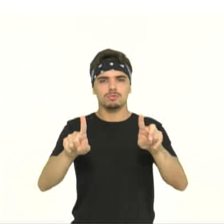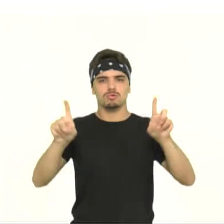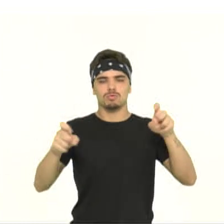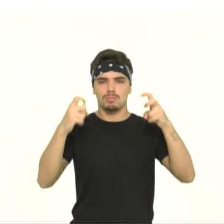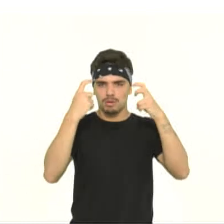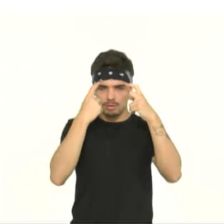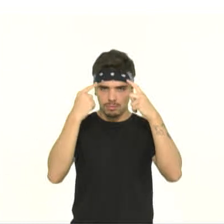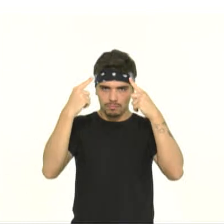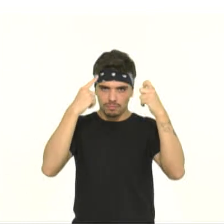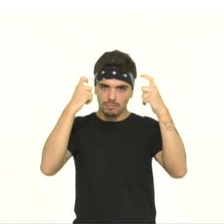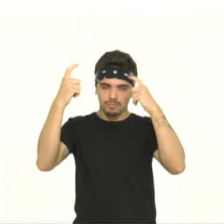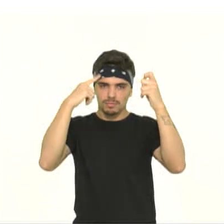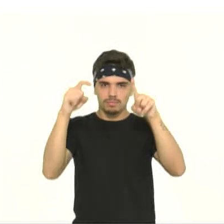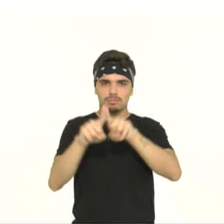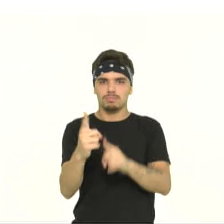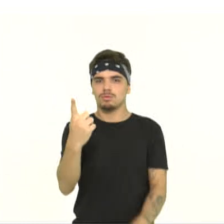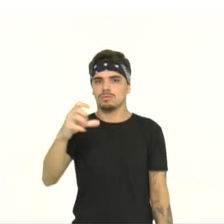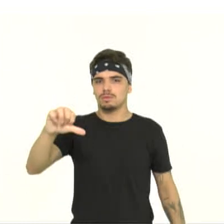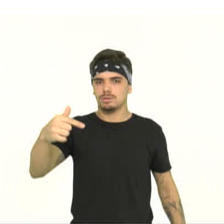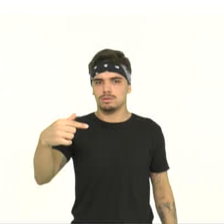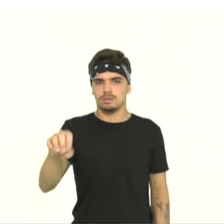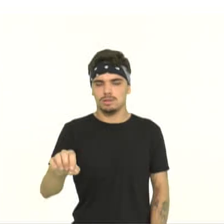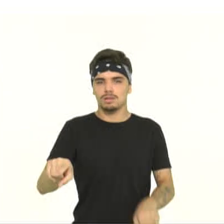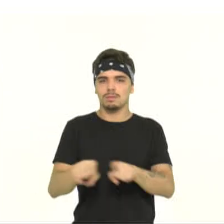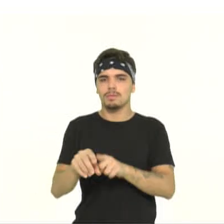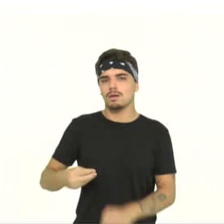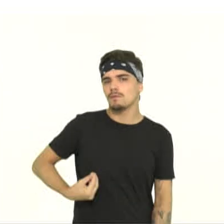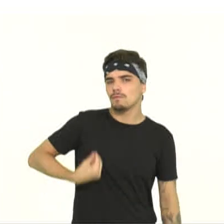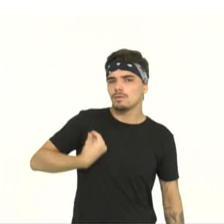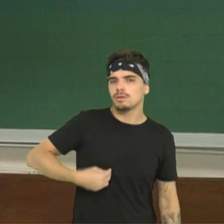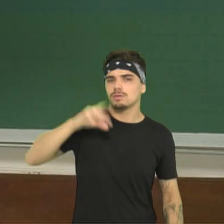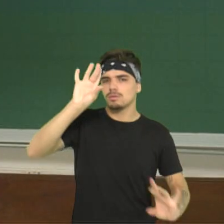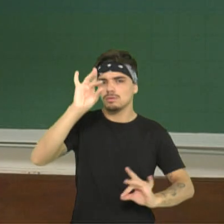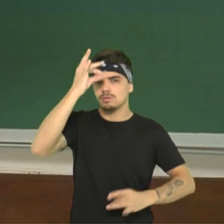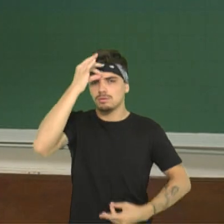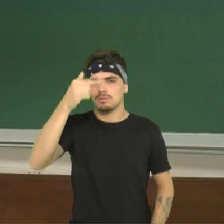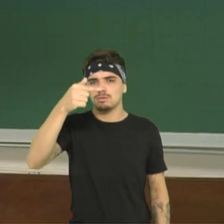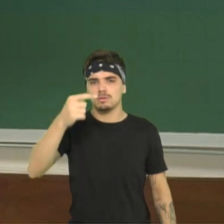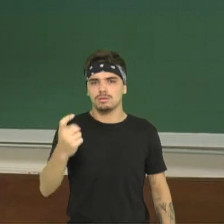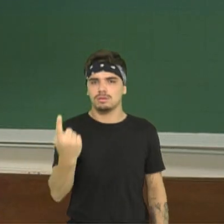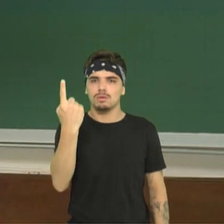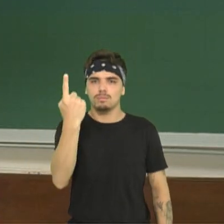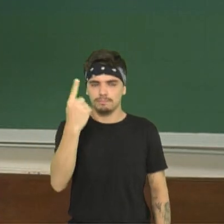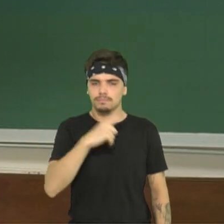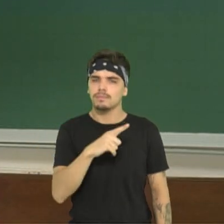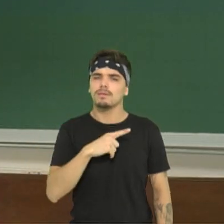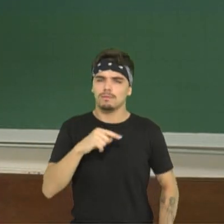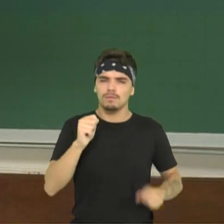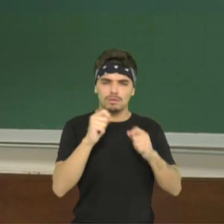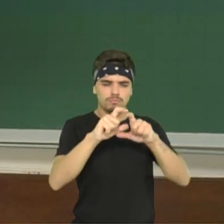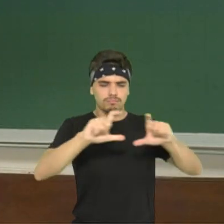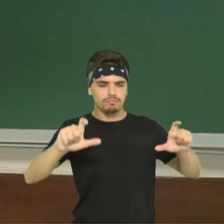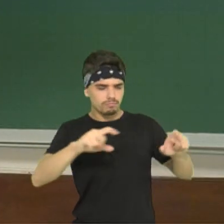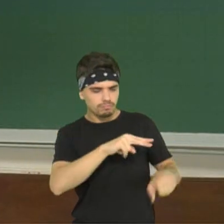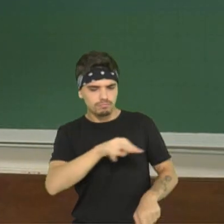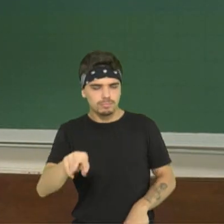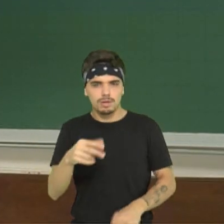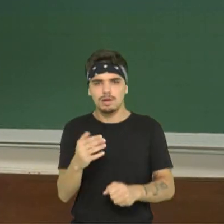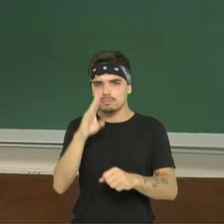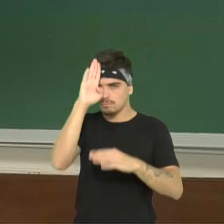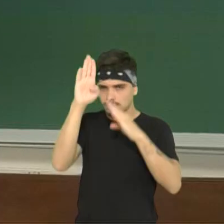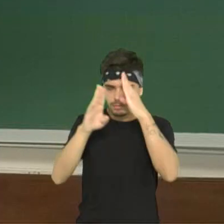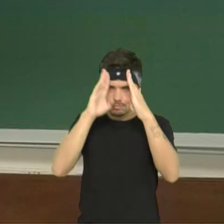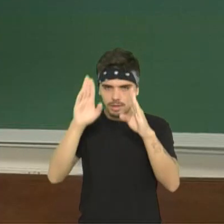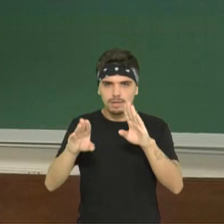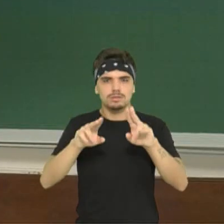de 1970, e a Vida do Espírito, de 71. Aí a gente tem um panorama das principais obras de Hannah Arendt.